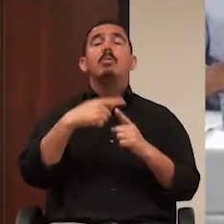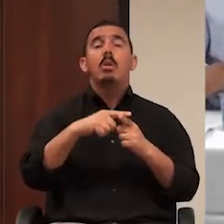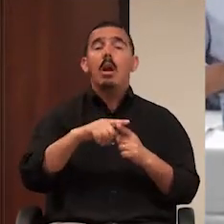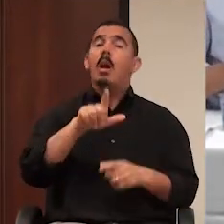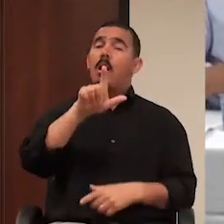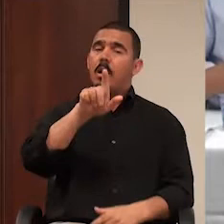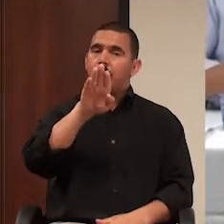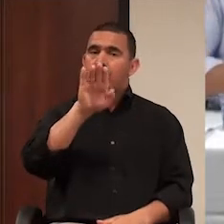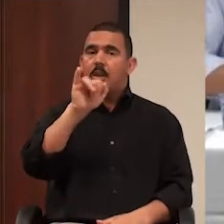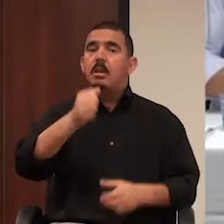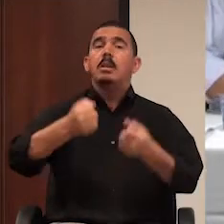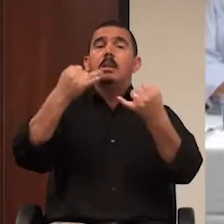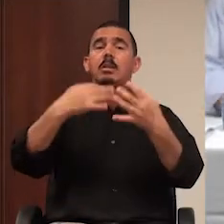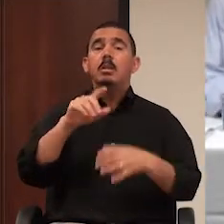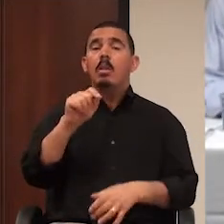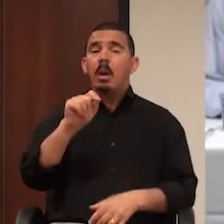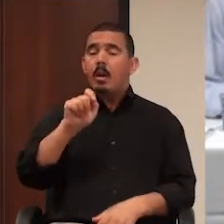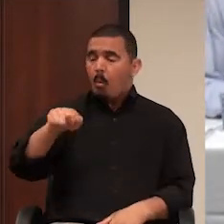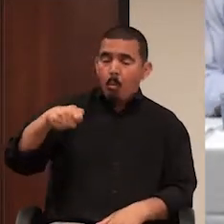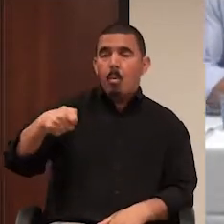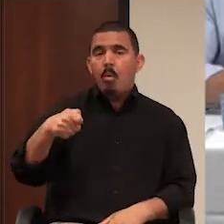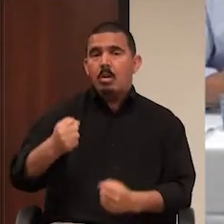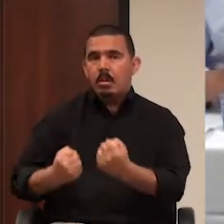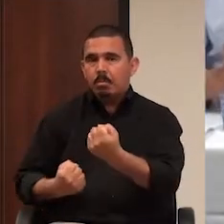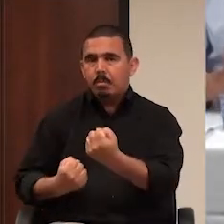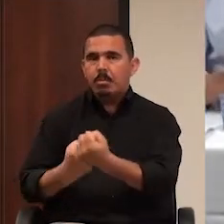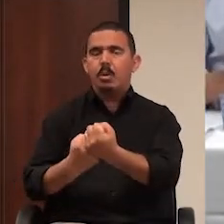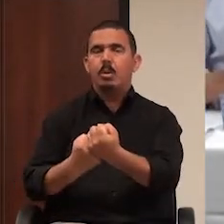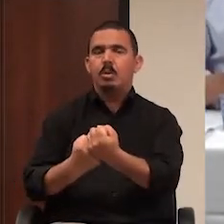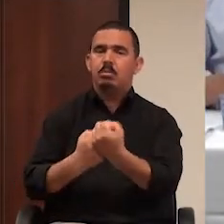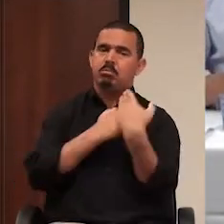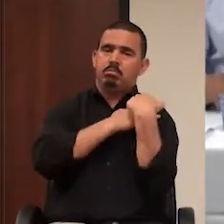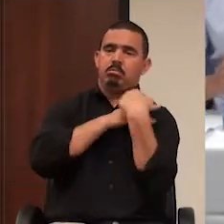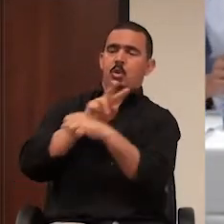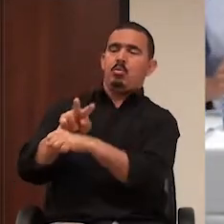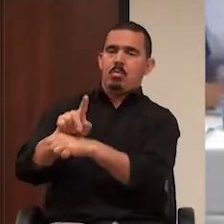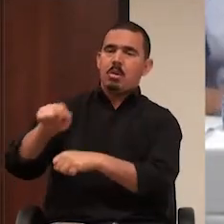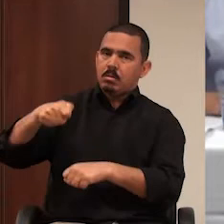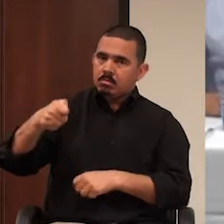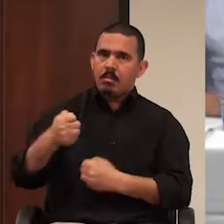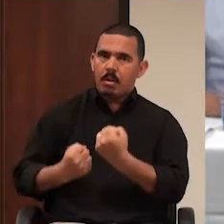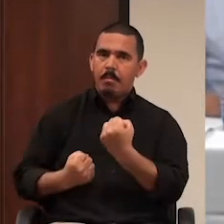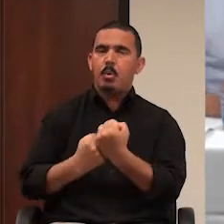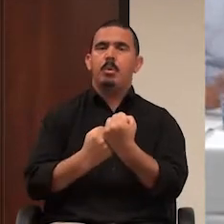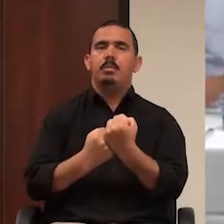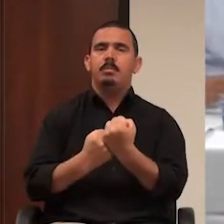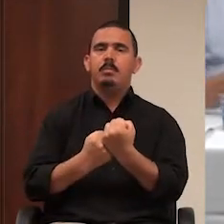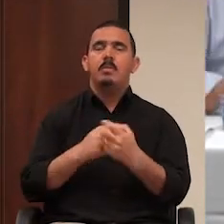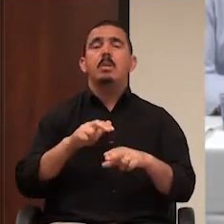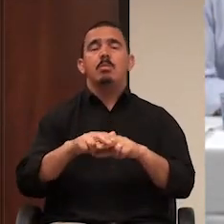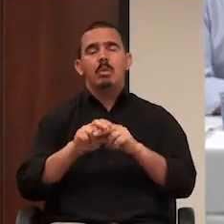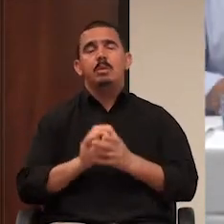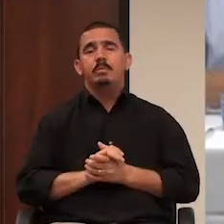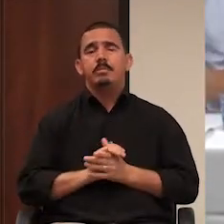de apoio. E aí uma outra questão conceitual importante. Antes